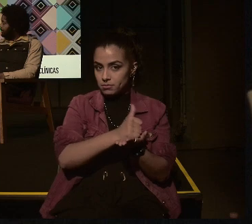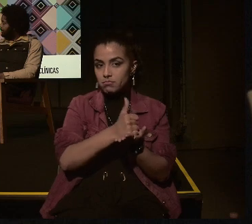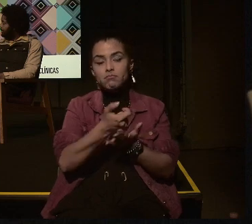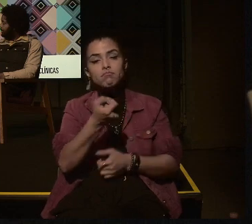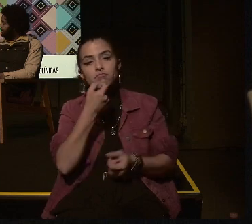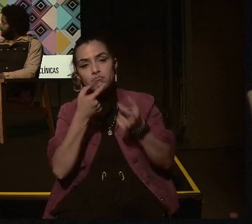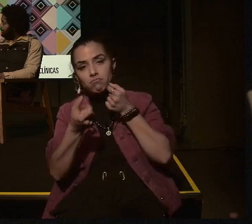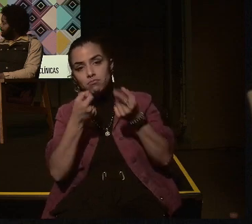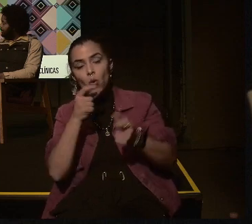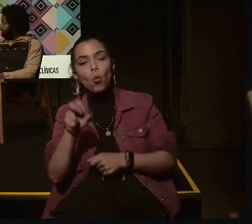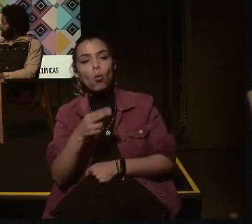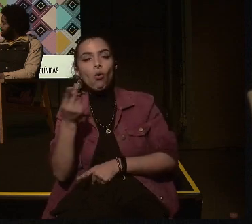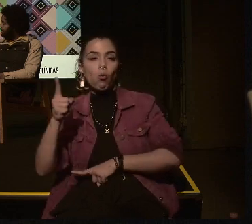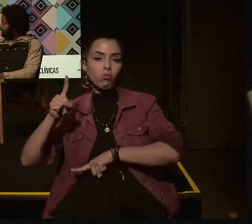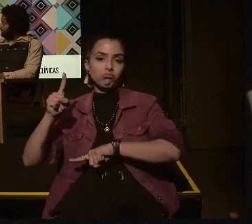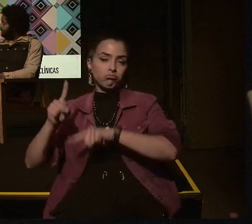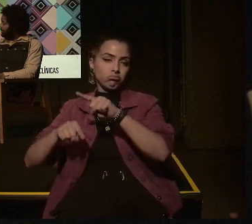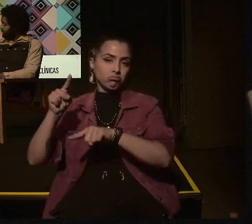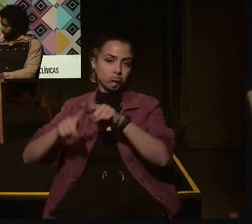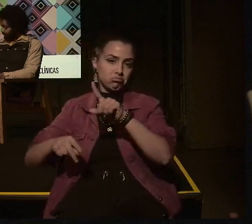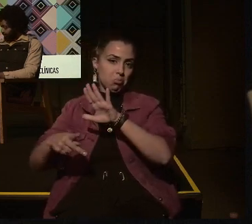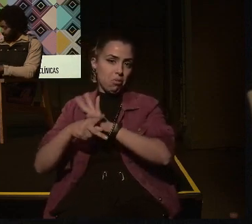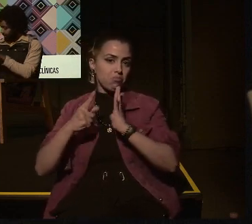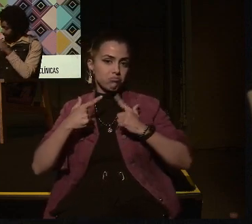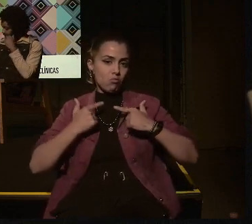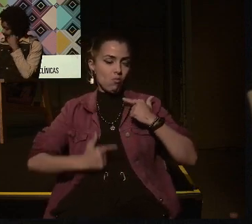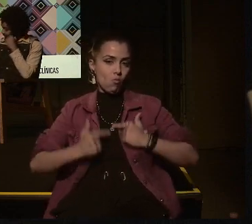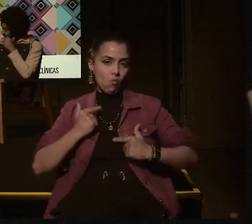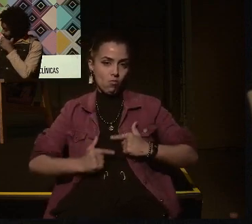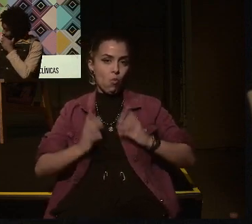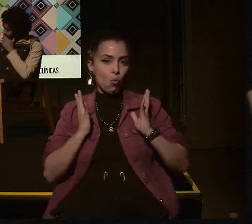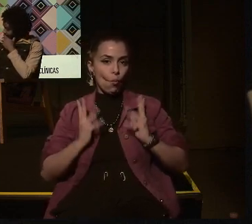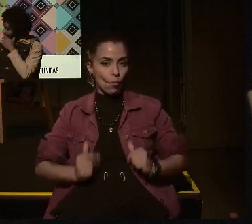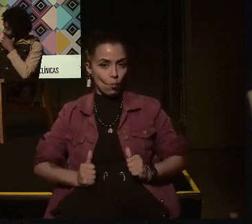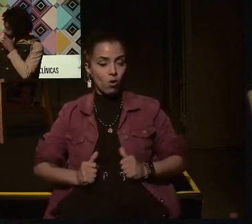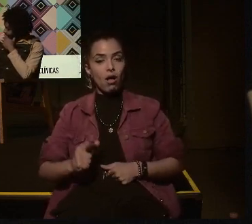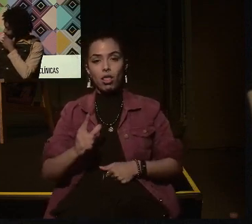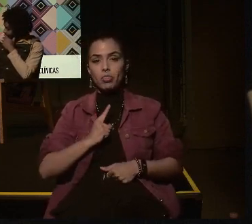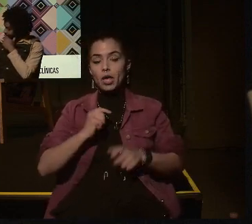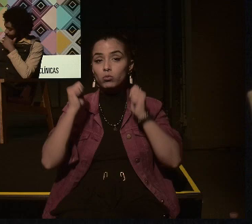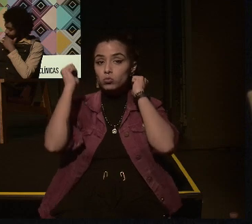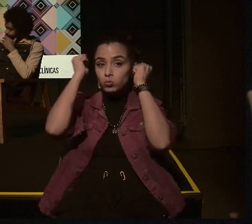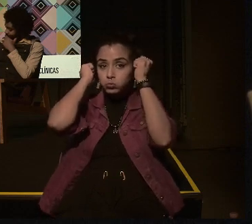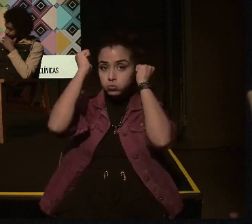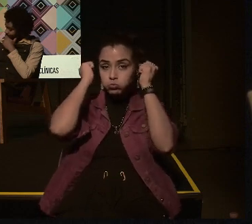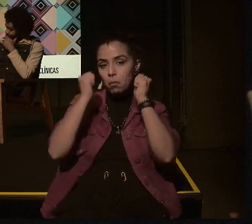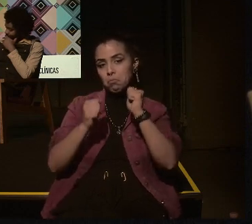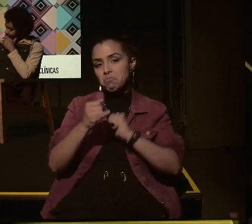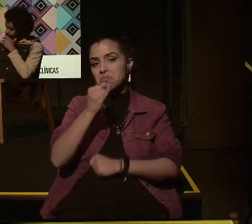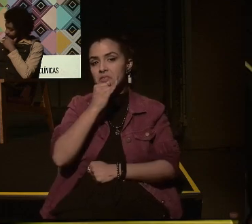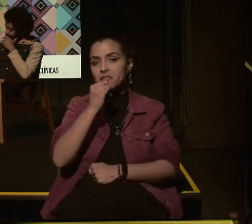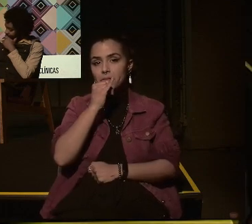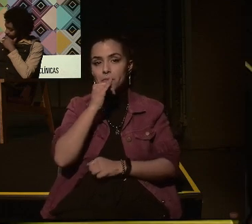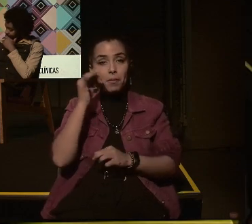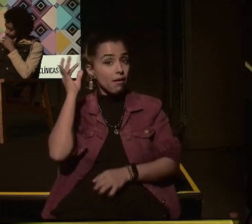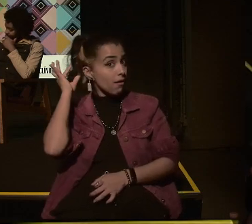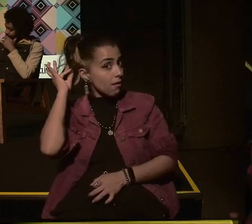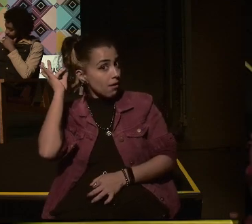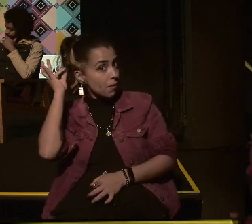de produtos de higiene. E a gente vê lá, shampoo para cabelos normais.